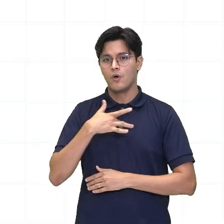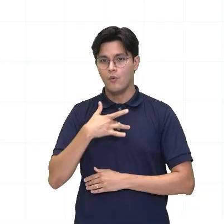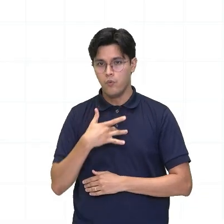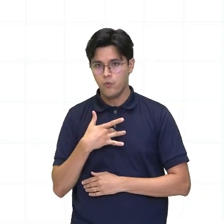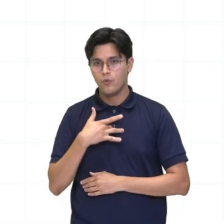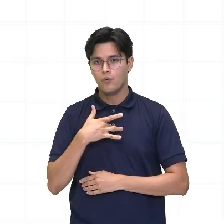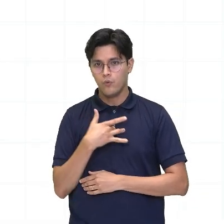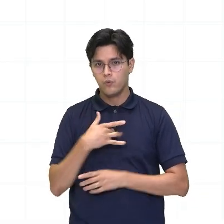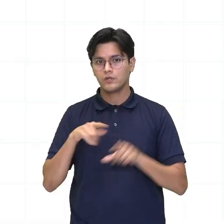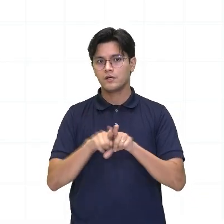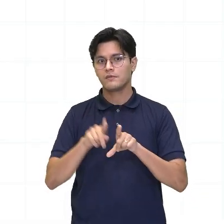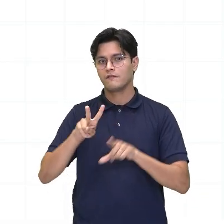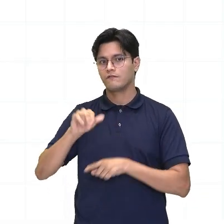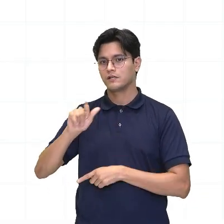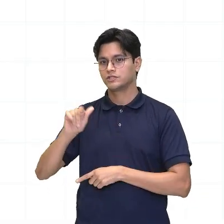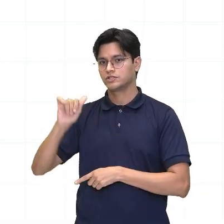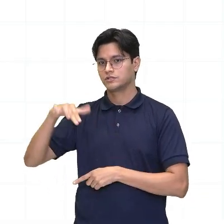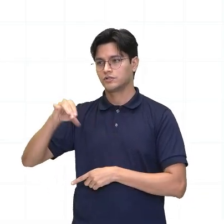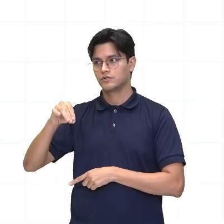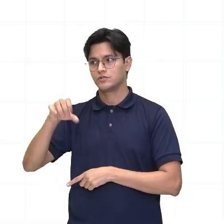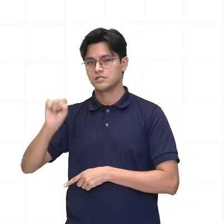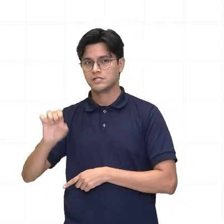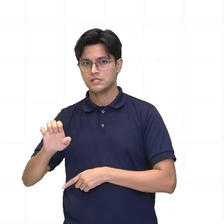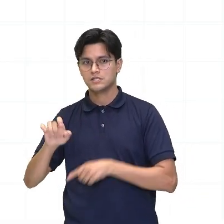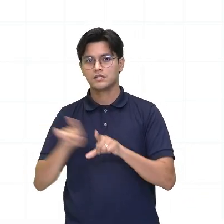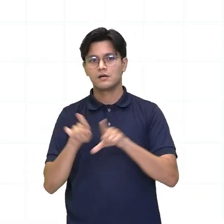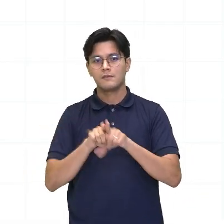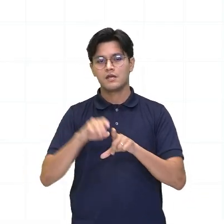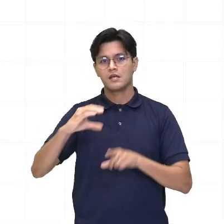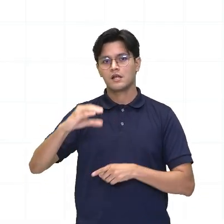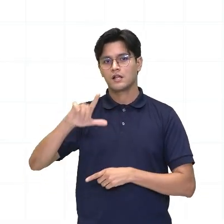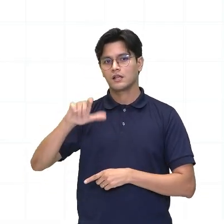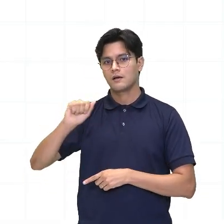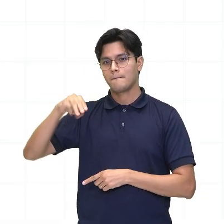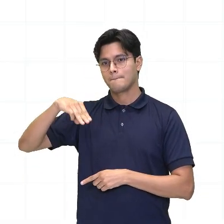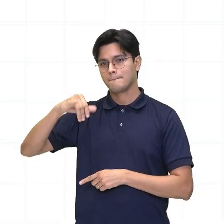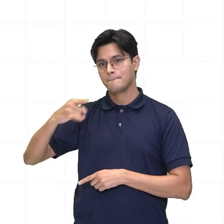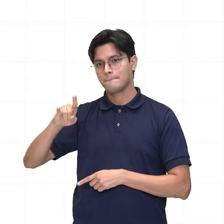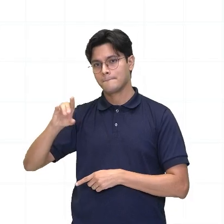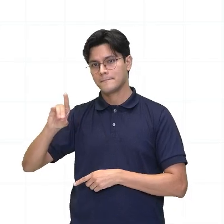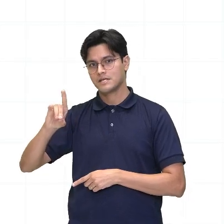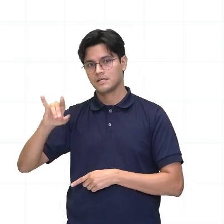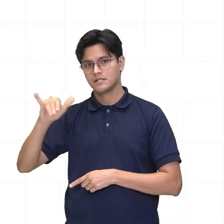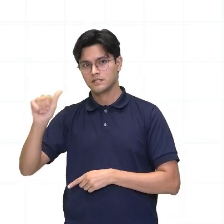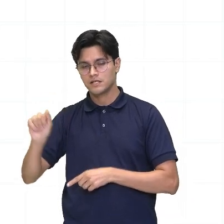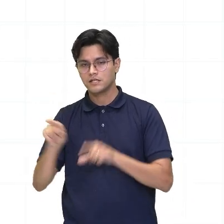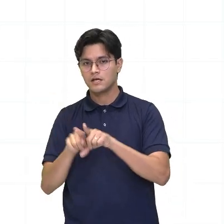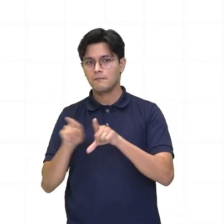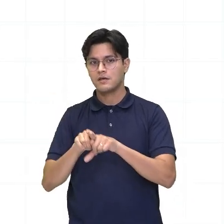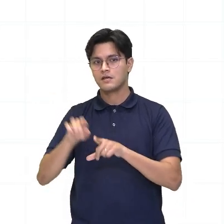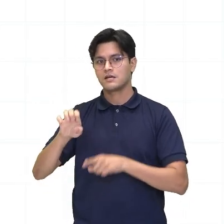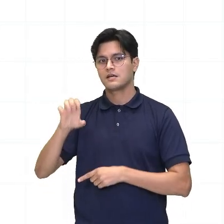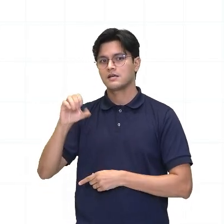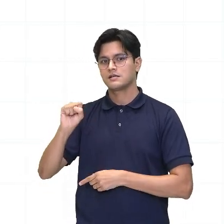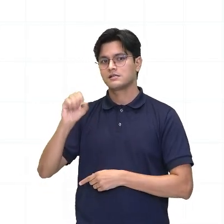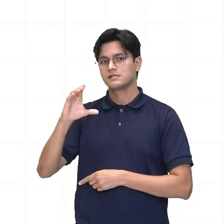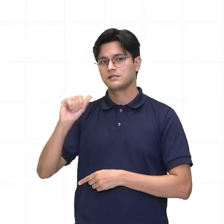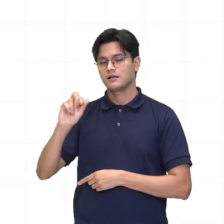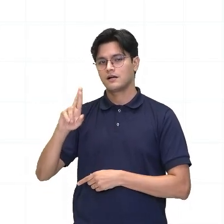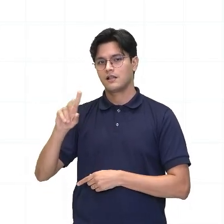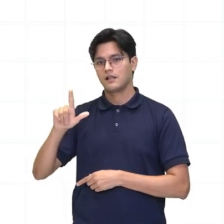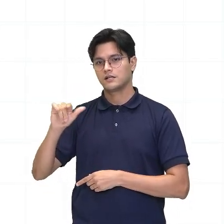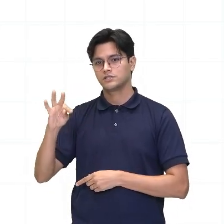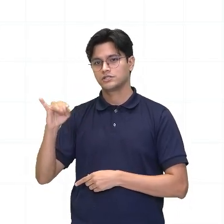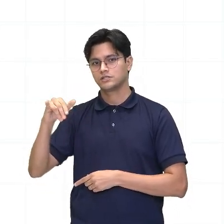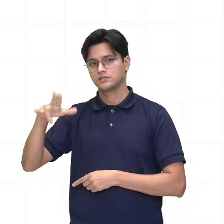clamídia, escarlatina e hanseníase. Todas essas aí, né, são doenças causadas então por bactérias, tá?